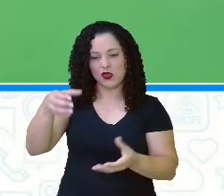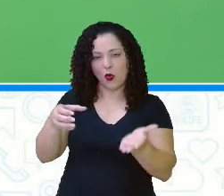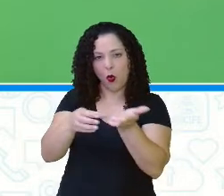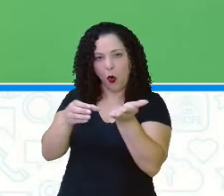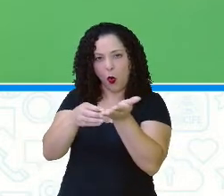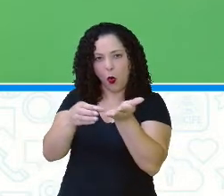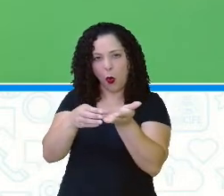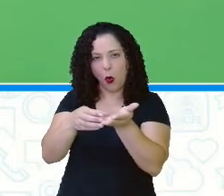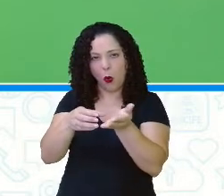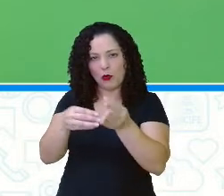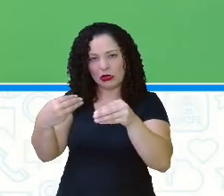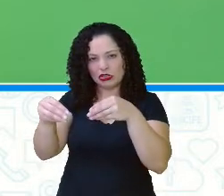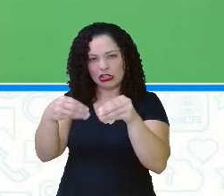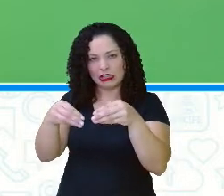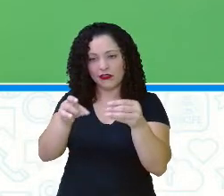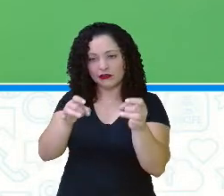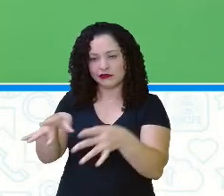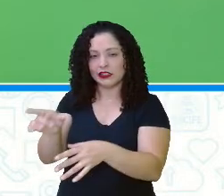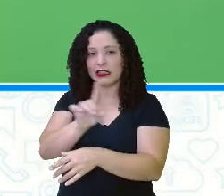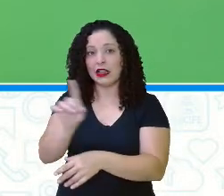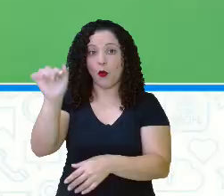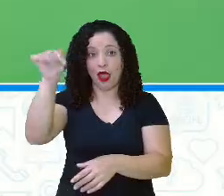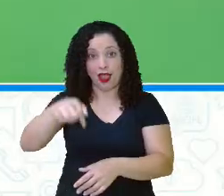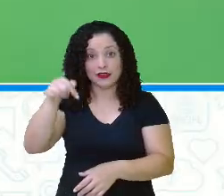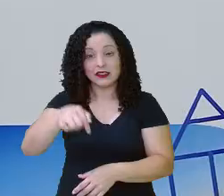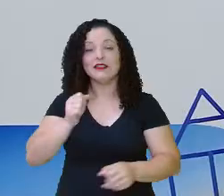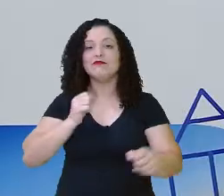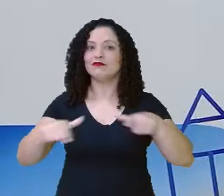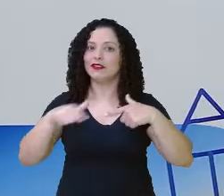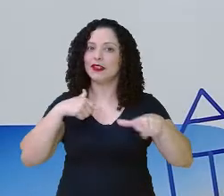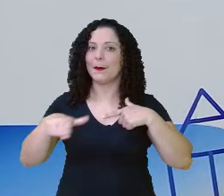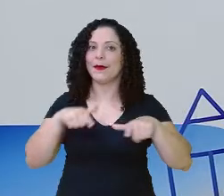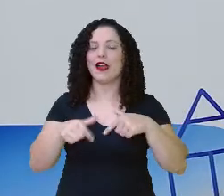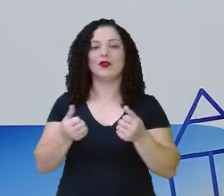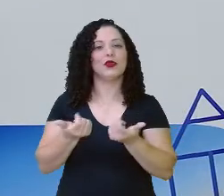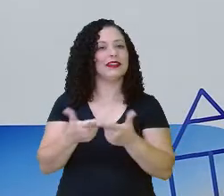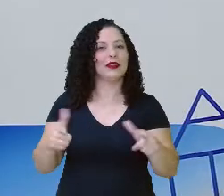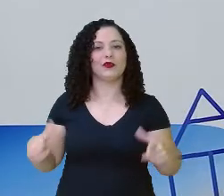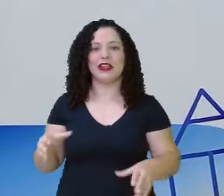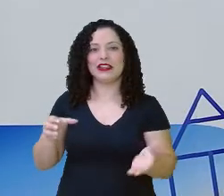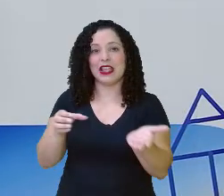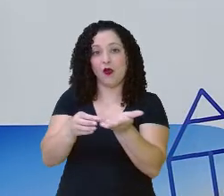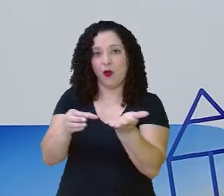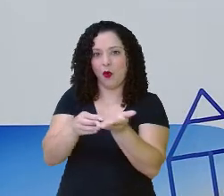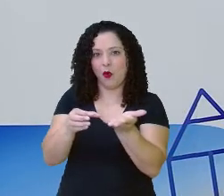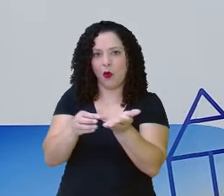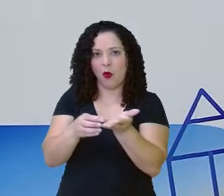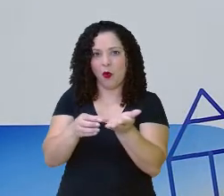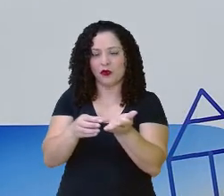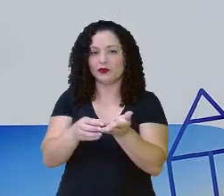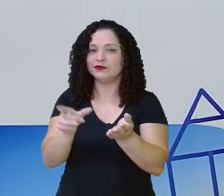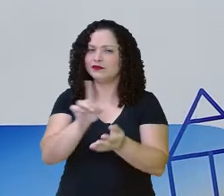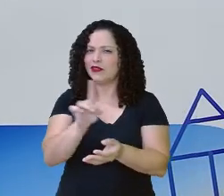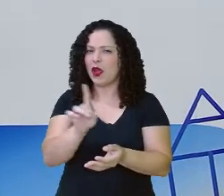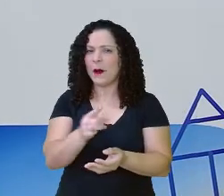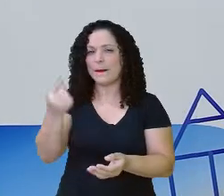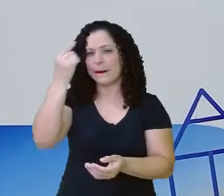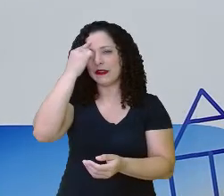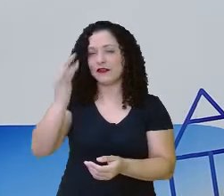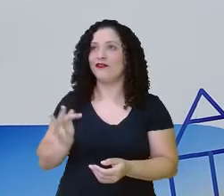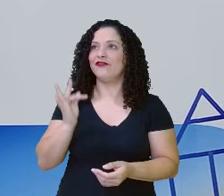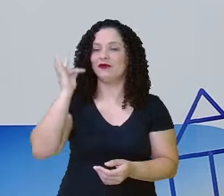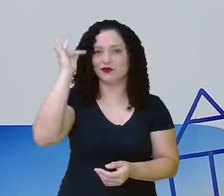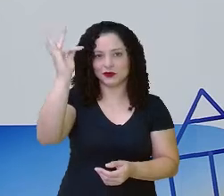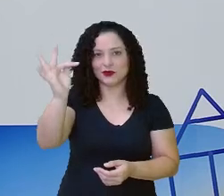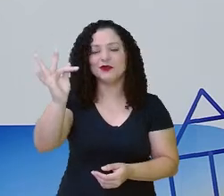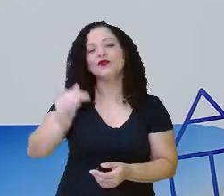garrafinha. Reutilize, inclusive aqui no prédio que a gente trabalha, tem essa atitude também. Pensando nos próximos, no